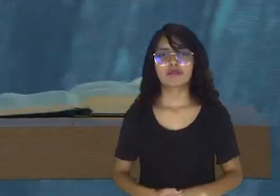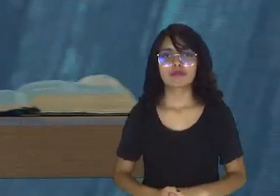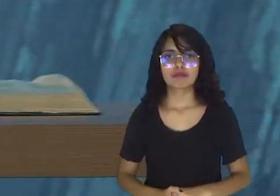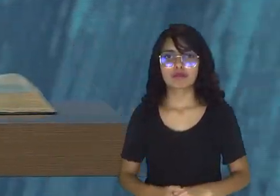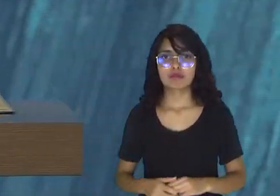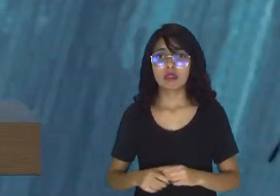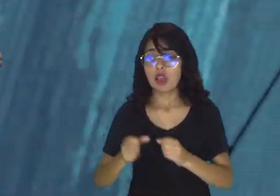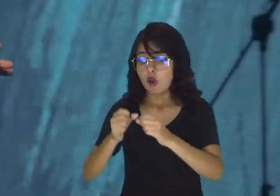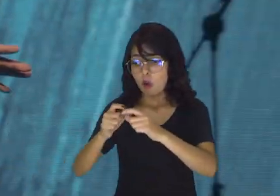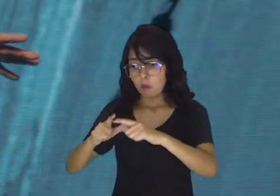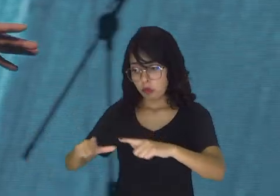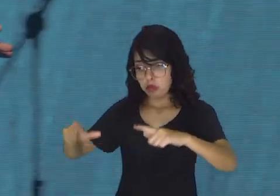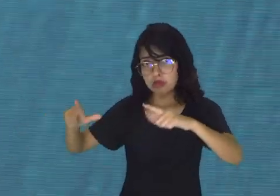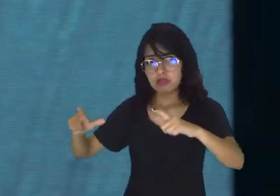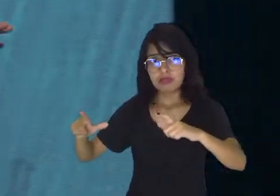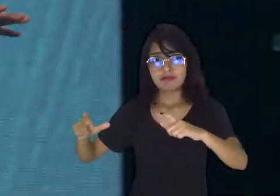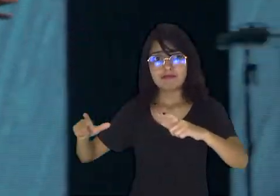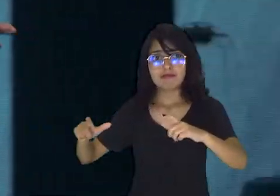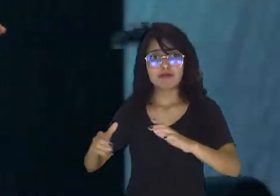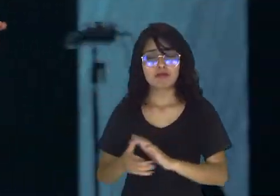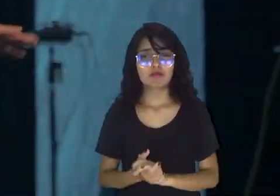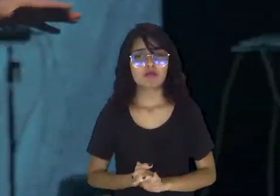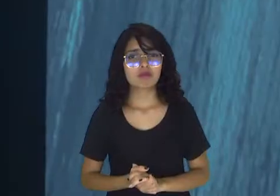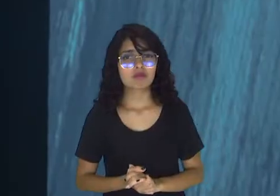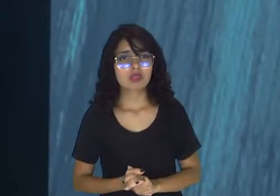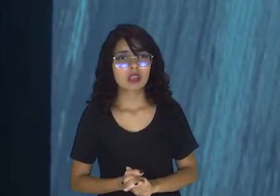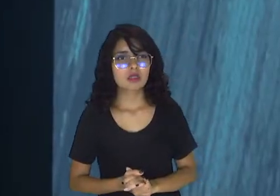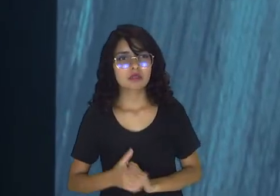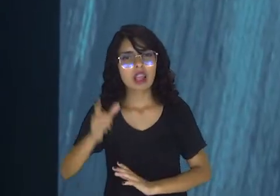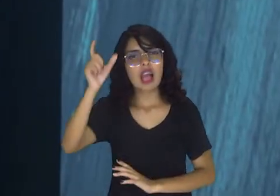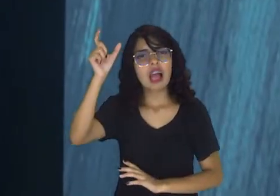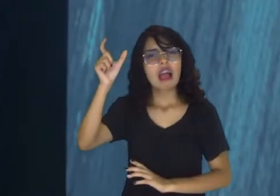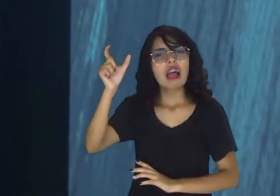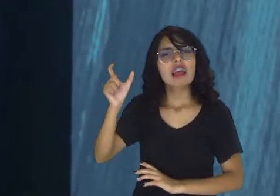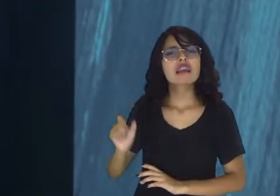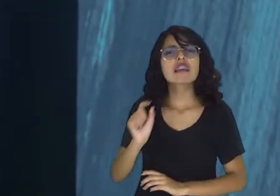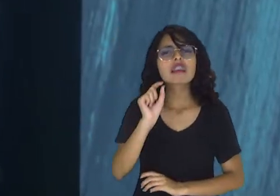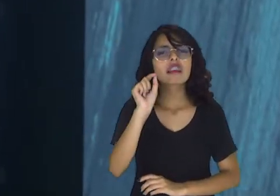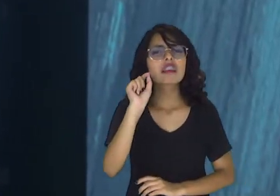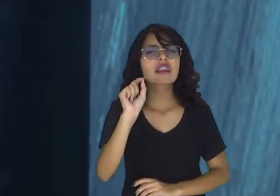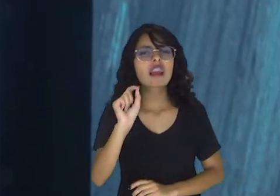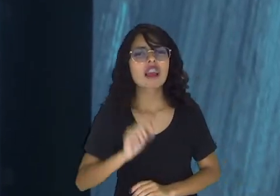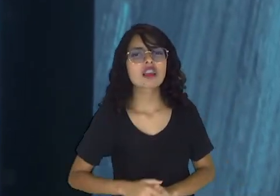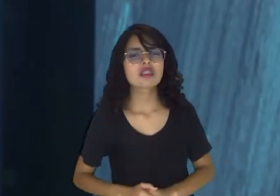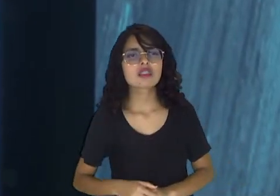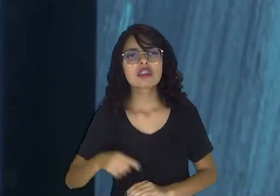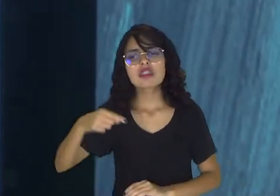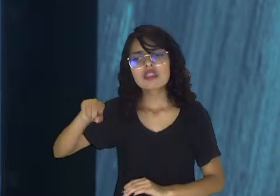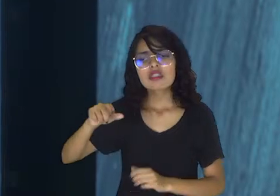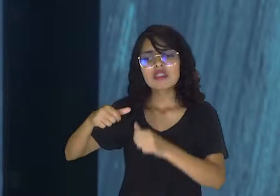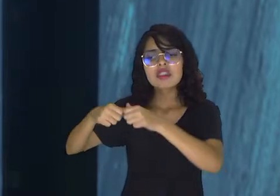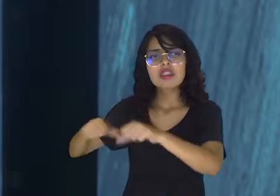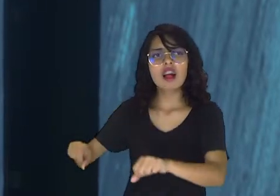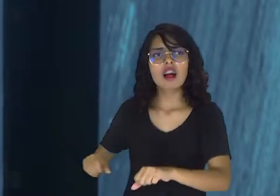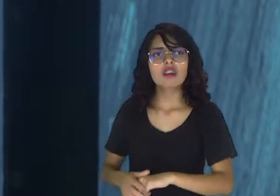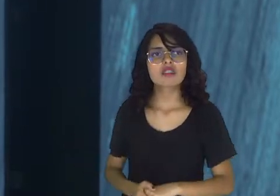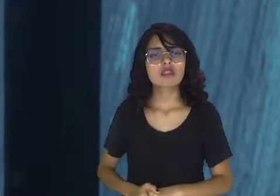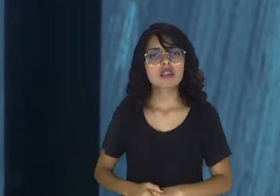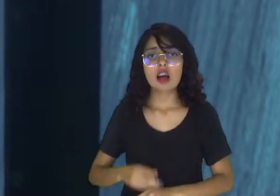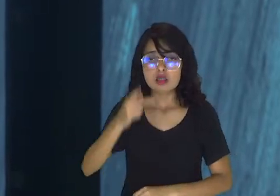Quem está lá? Quem vai passar várias horas lá hoje? Os que creem.